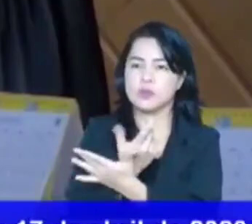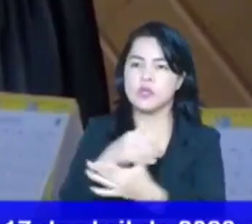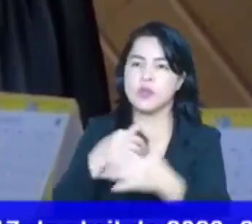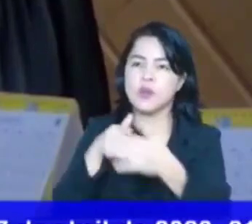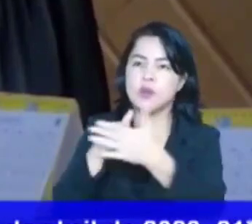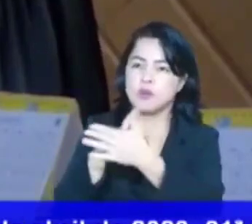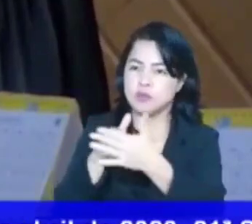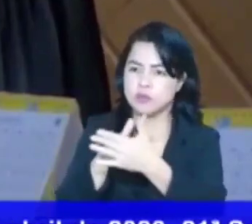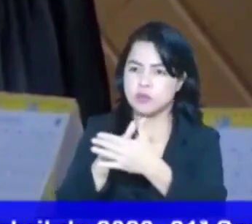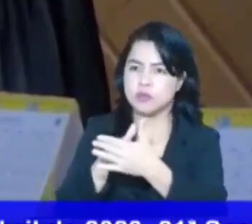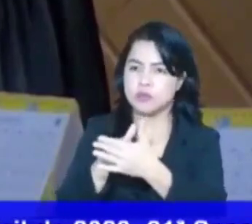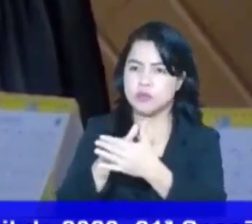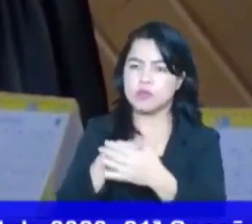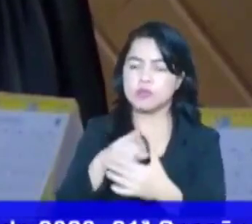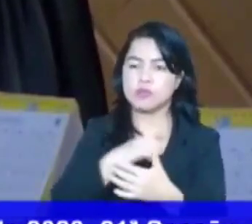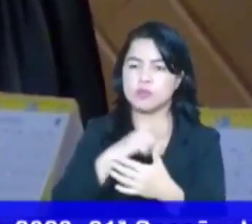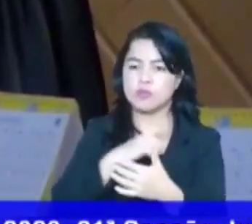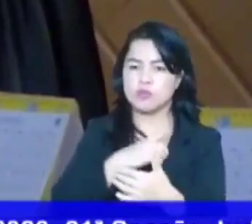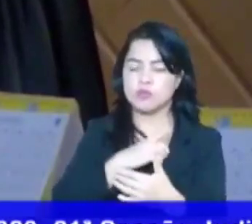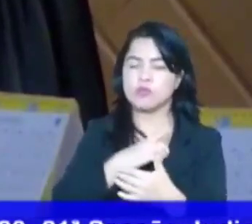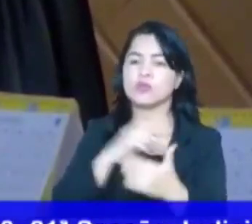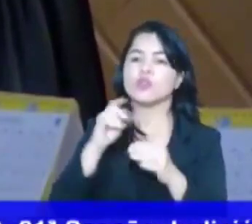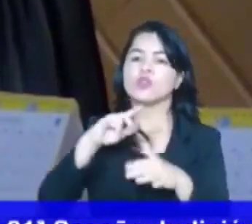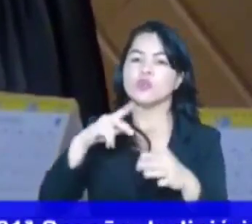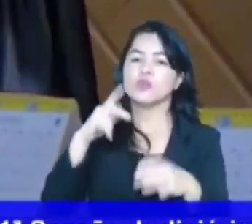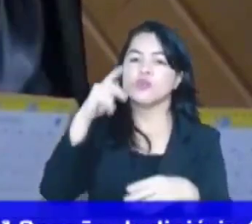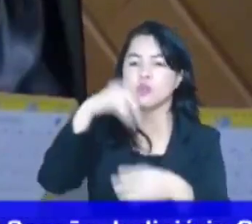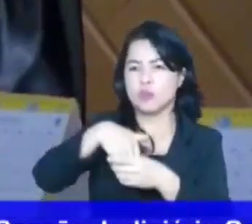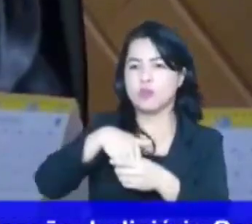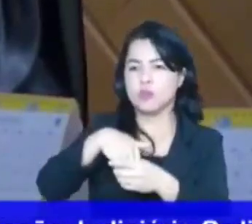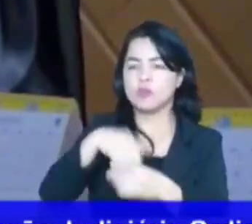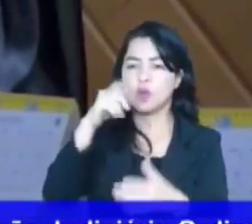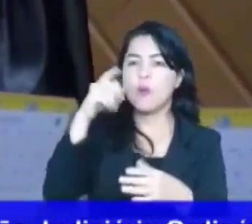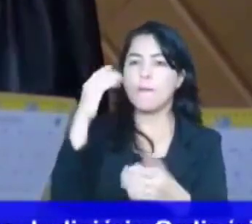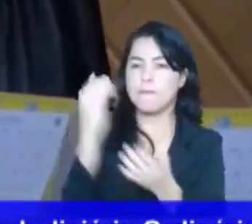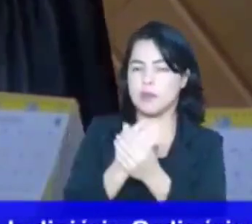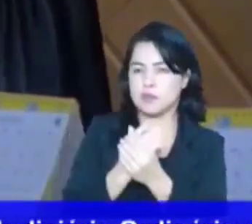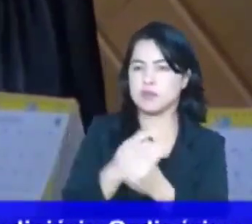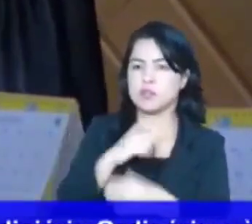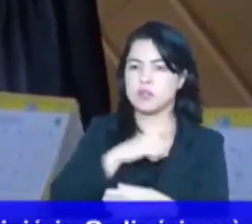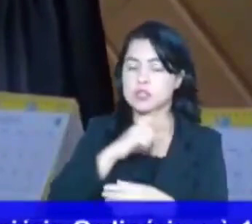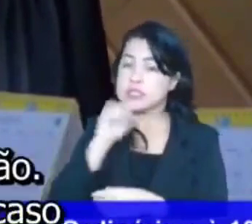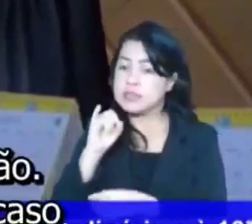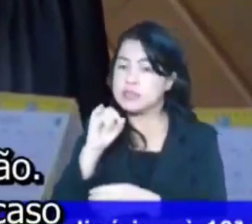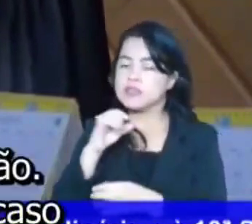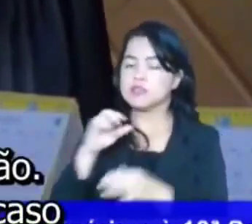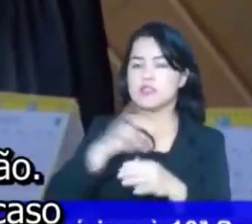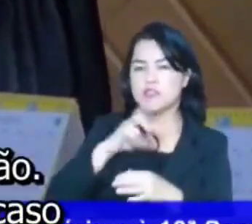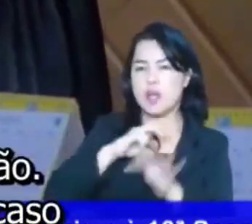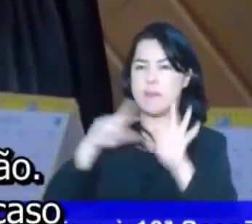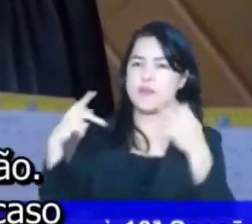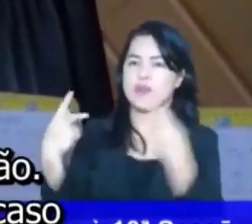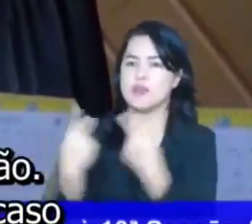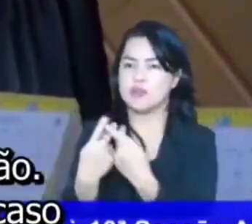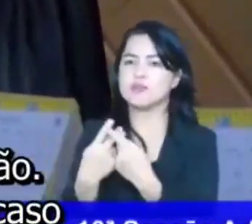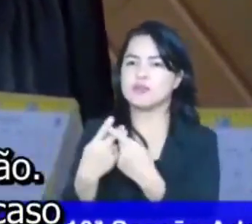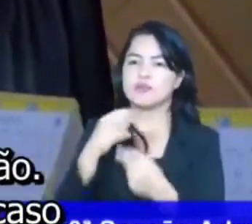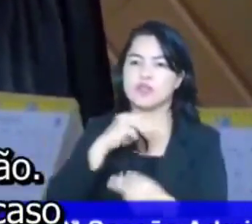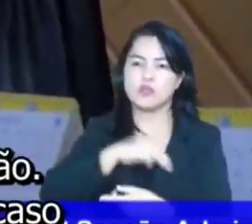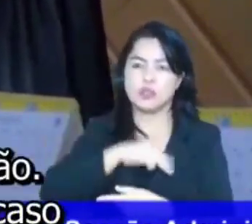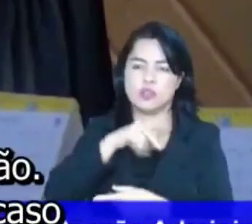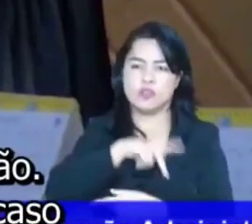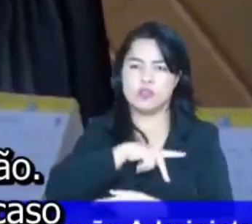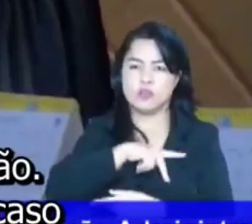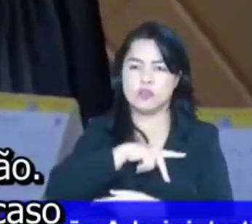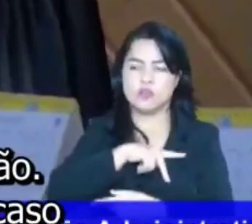impedimento, para os feitos decorrentes do processo eleitoral que envolvam diretamente o parente. O Ministério Público, então, não